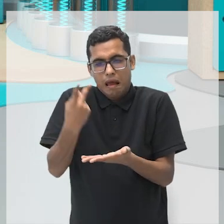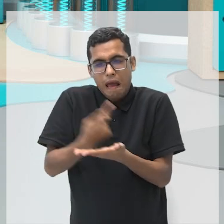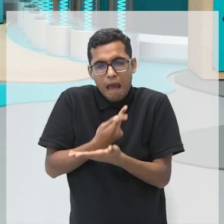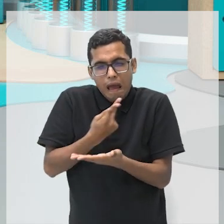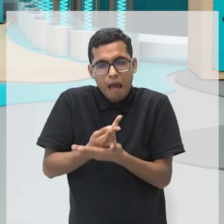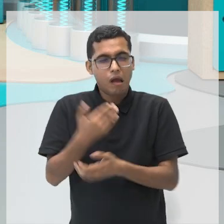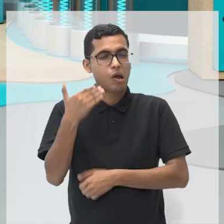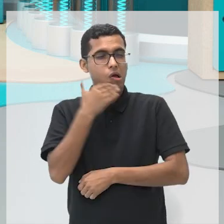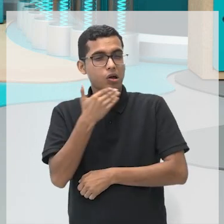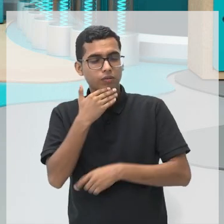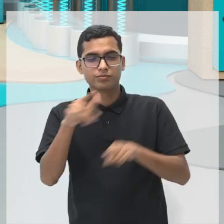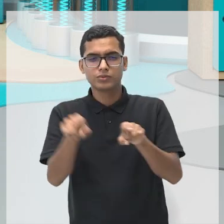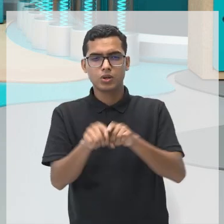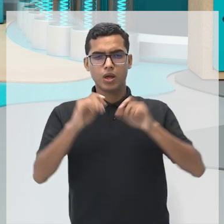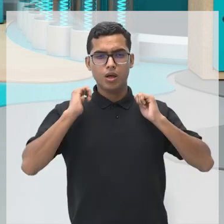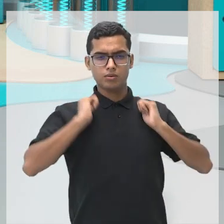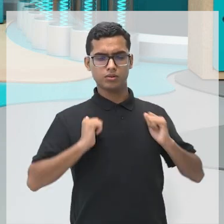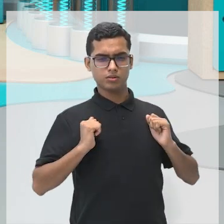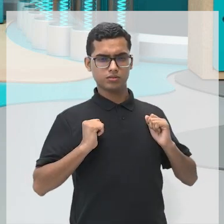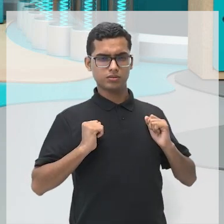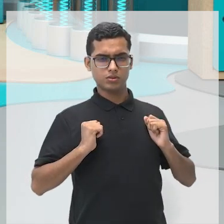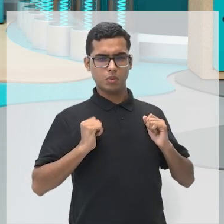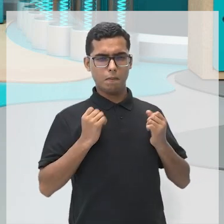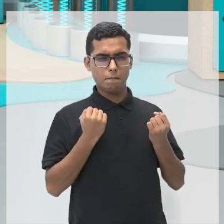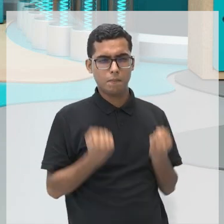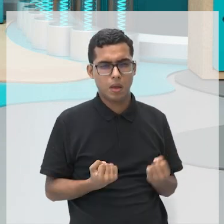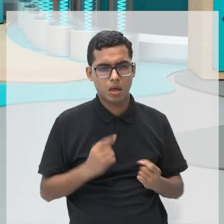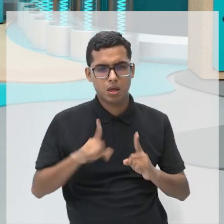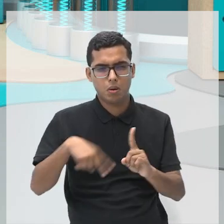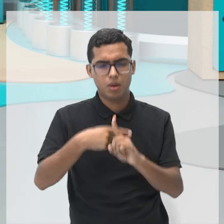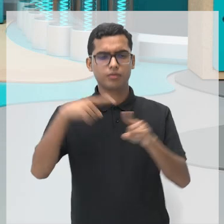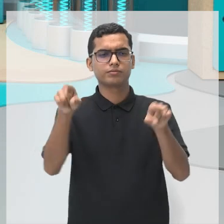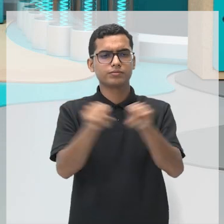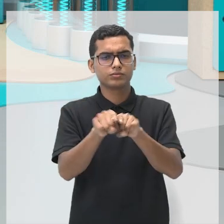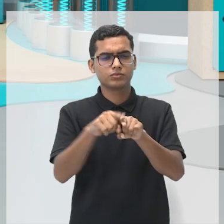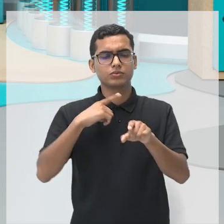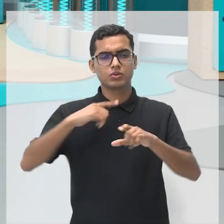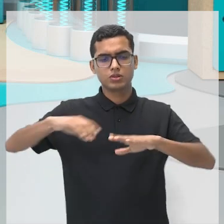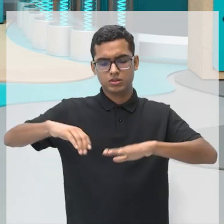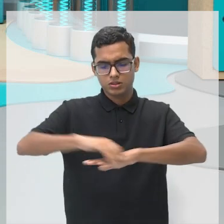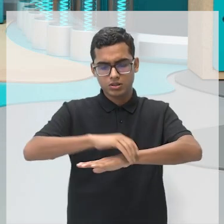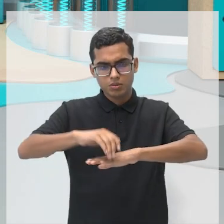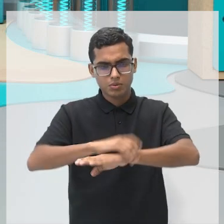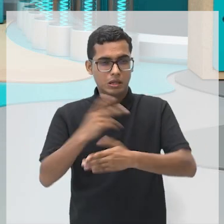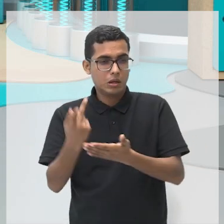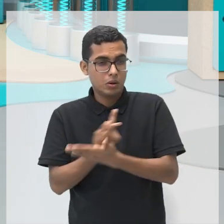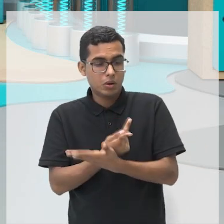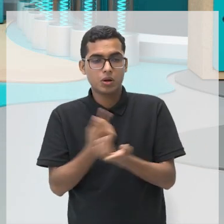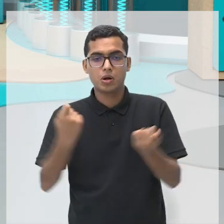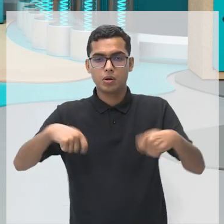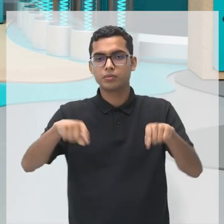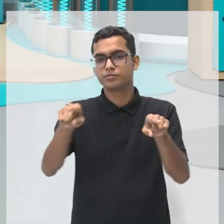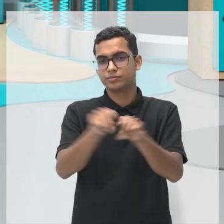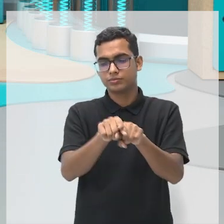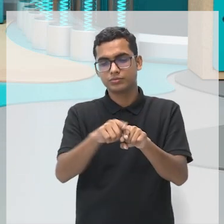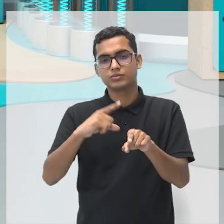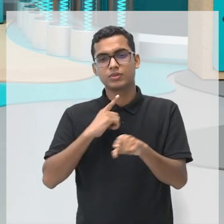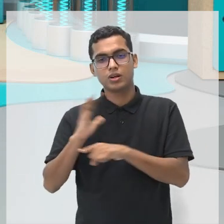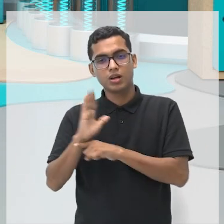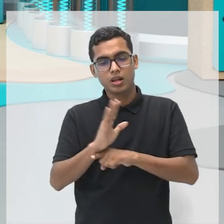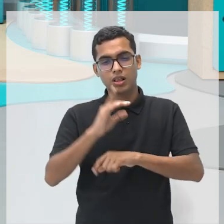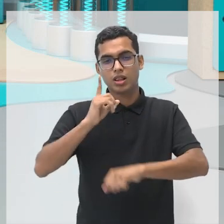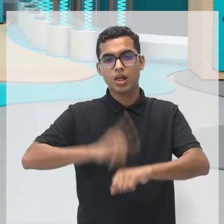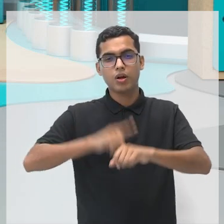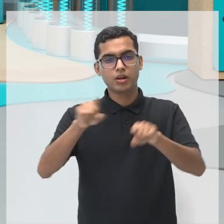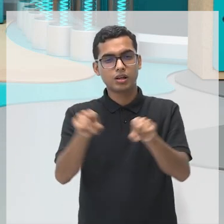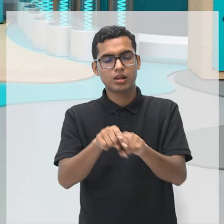de peso nas mochilas, calçados inadequados, eles podem causar desvios